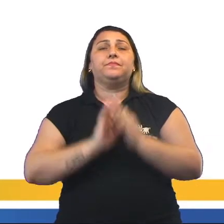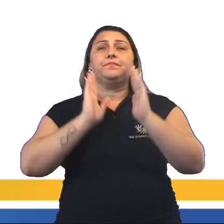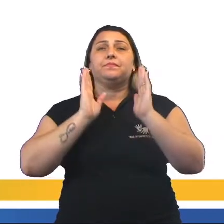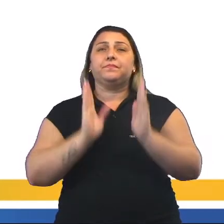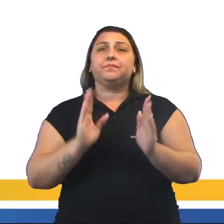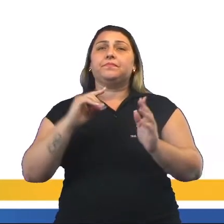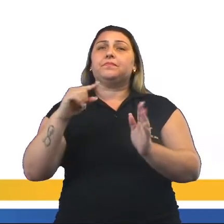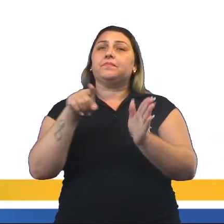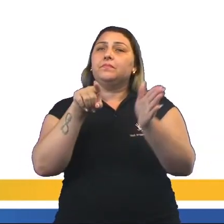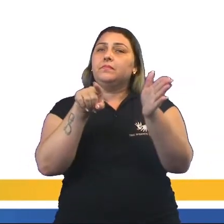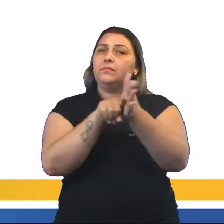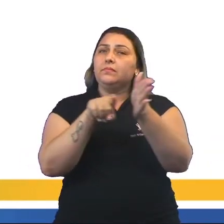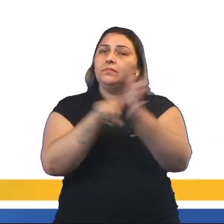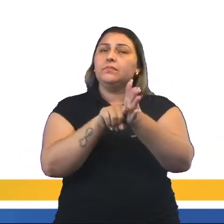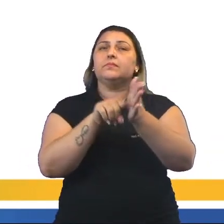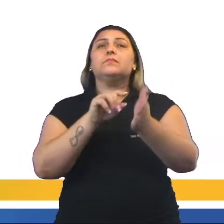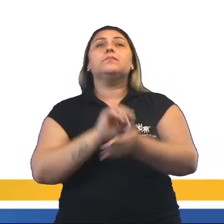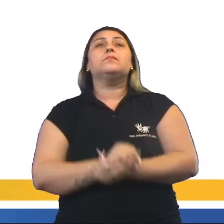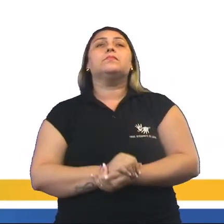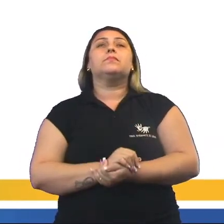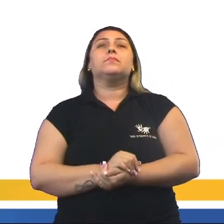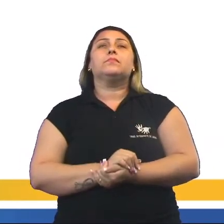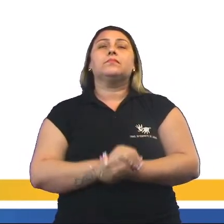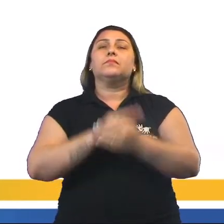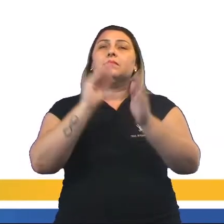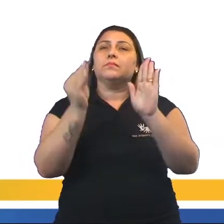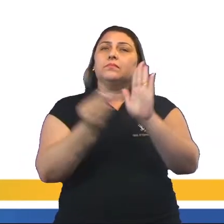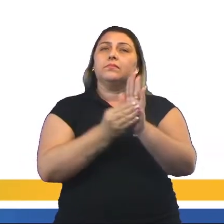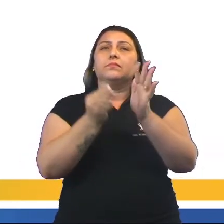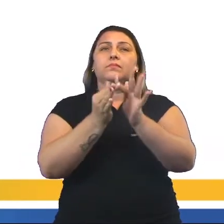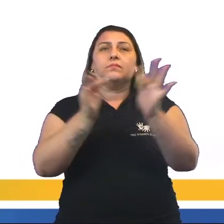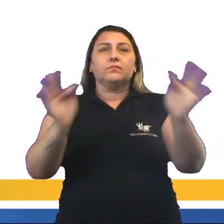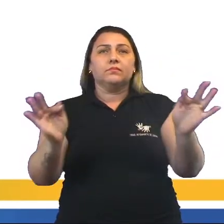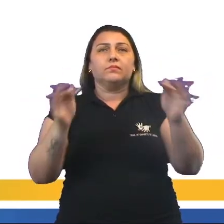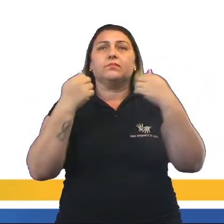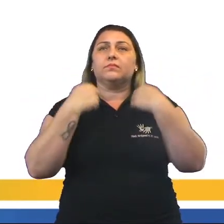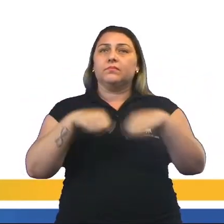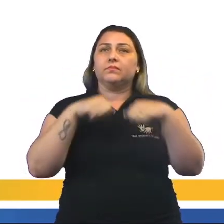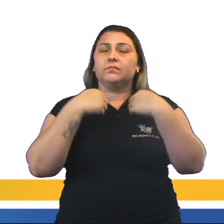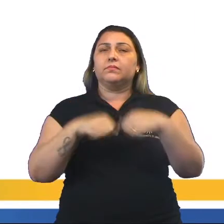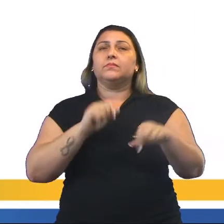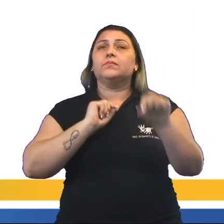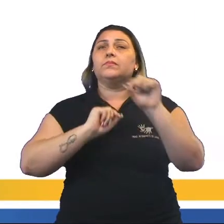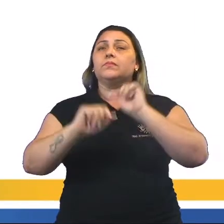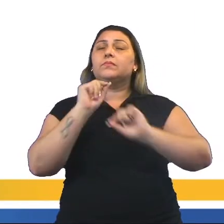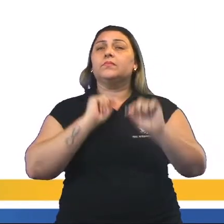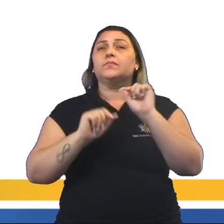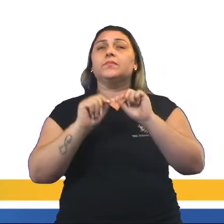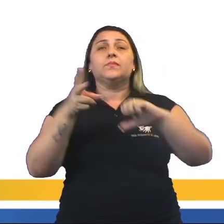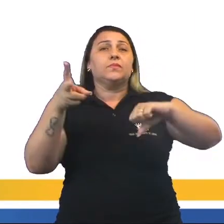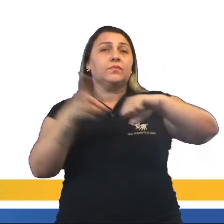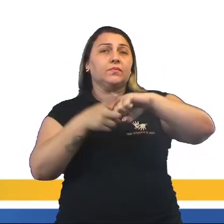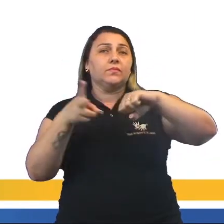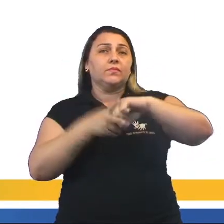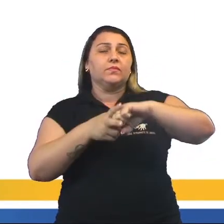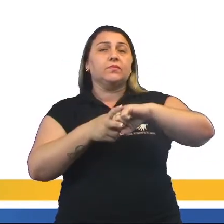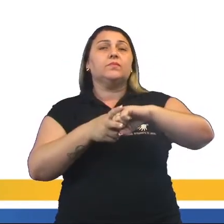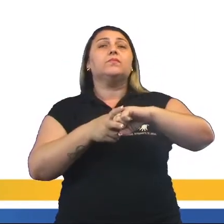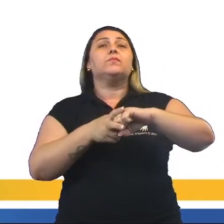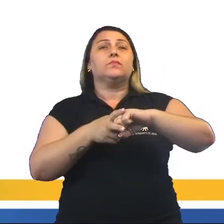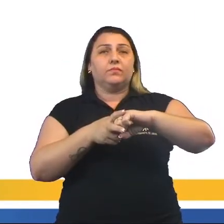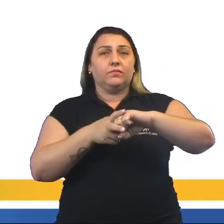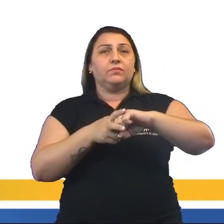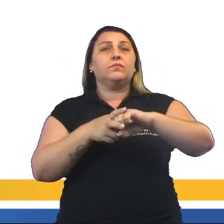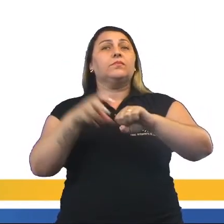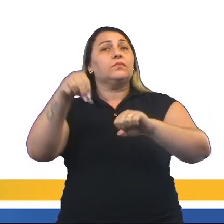Já nas frases negativas, para colocarmos a frase na forma negativa, nós vamos negar o verbo to be. Então, é isso aí